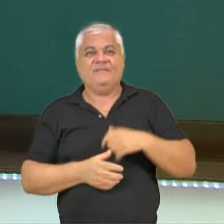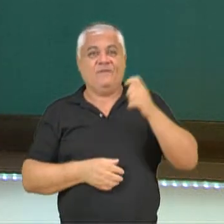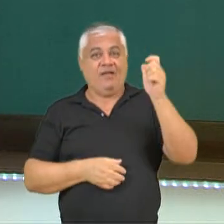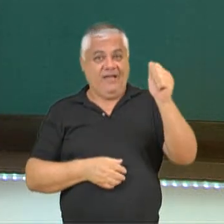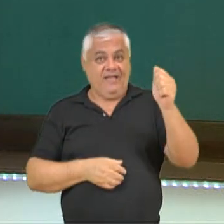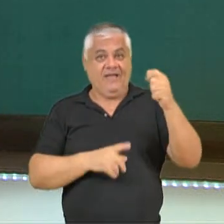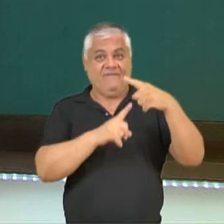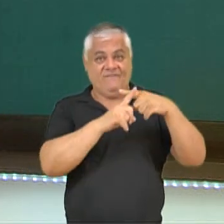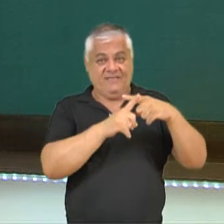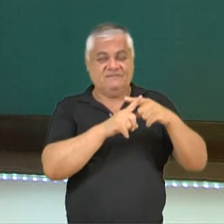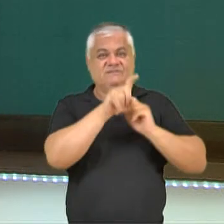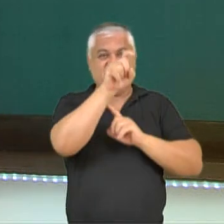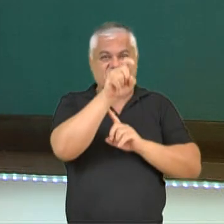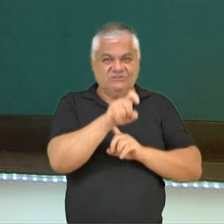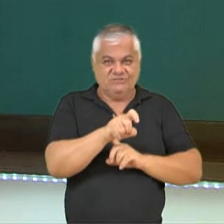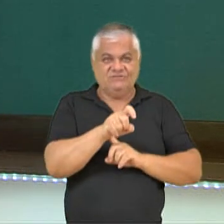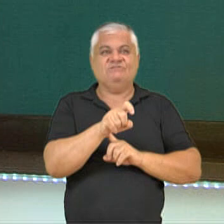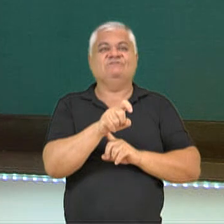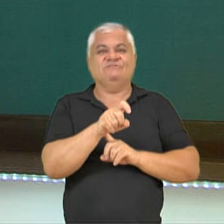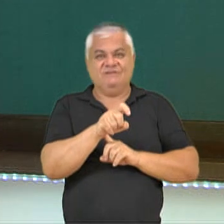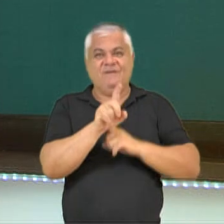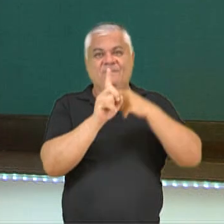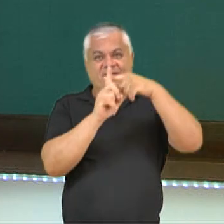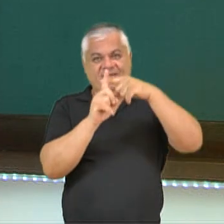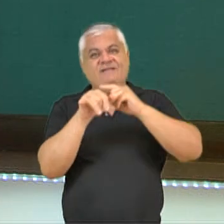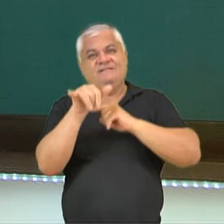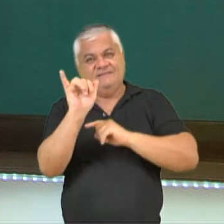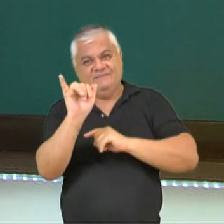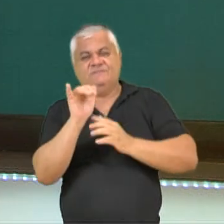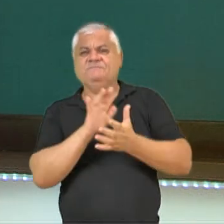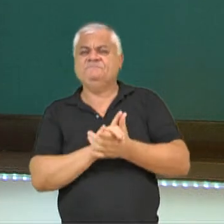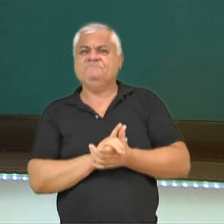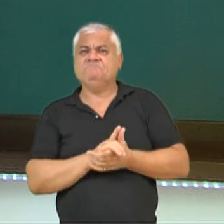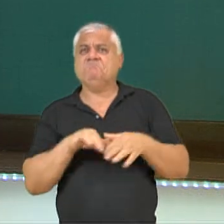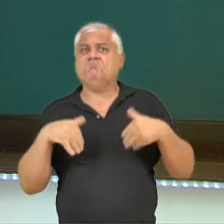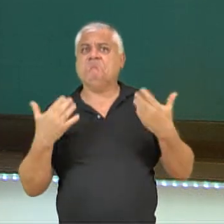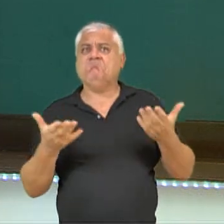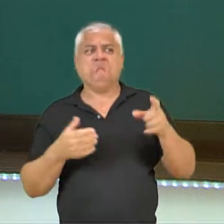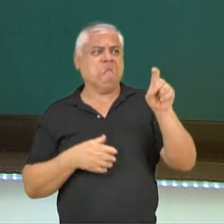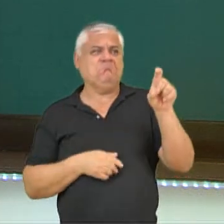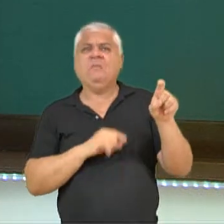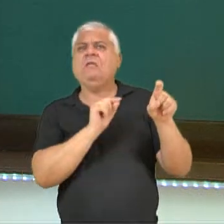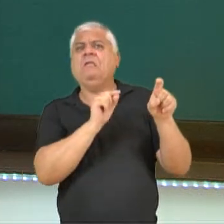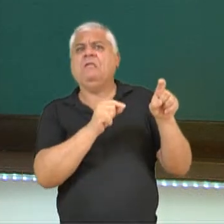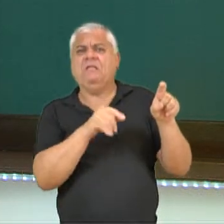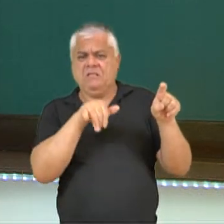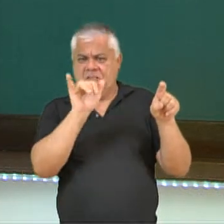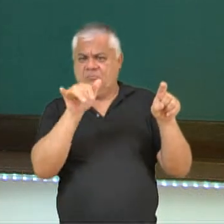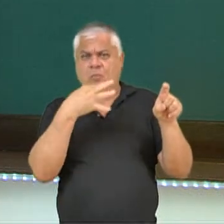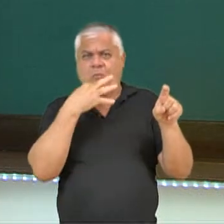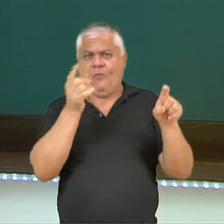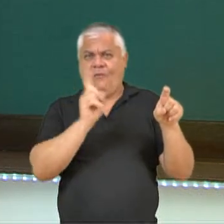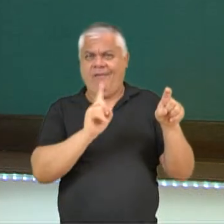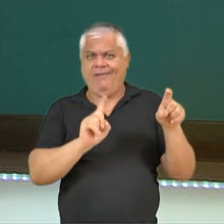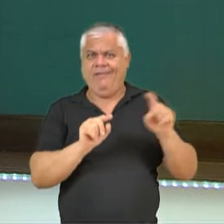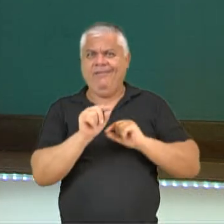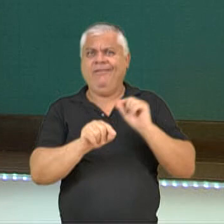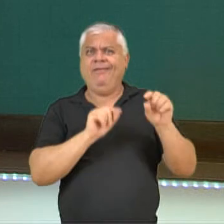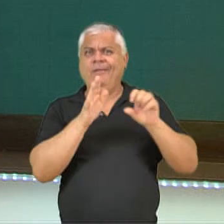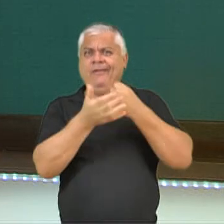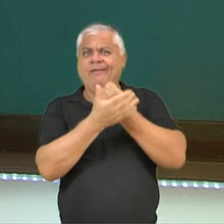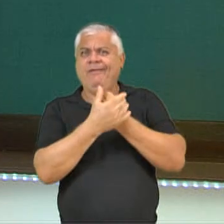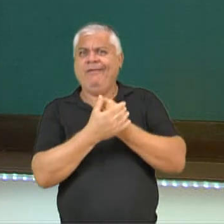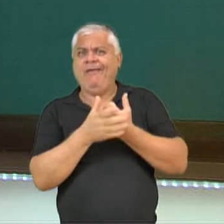está multiplicando todinha essa soma x mais y. Mas eu não sei quem é x, não sei quem é y e não sei quem é o A